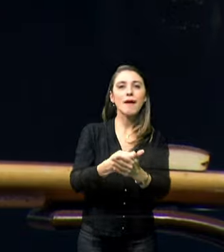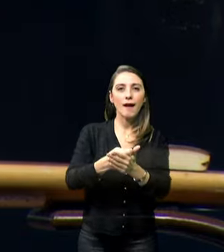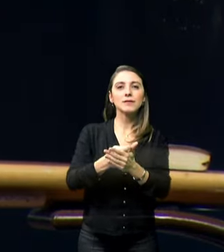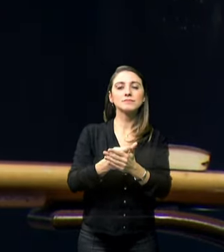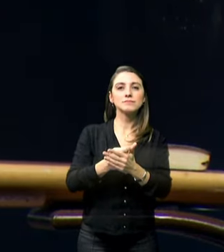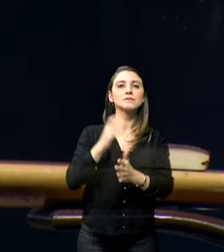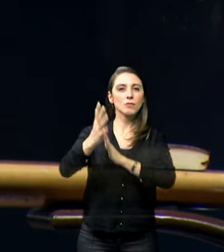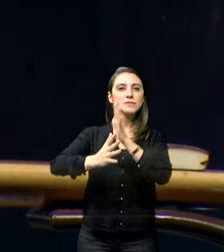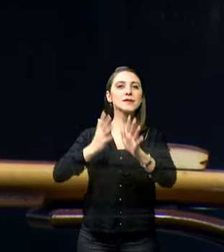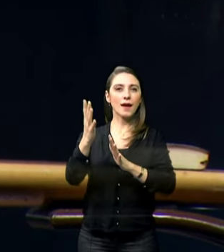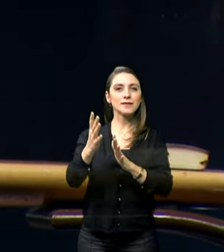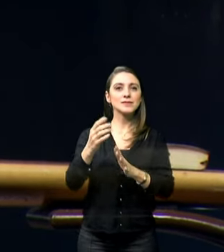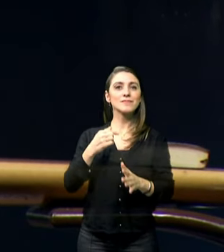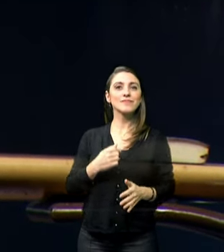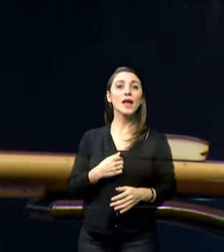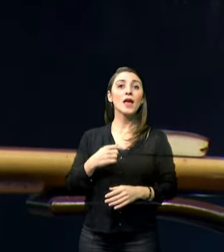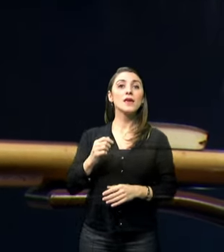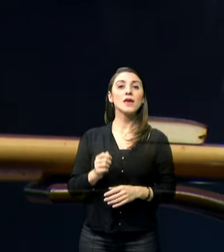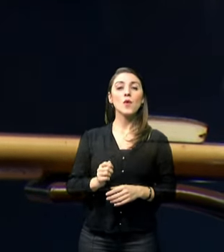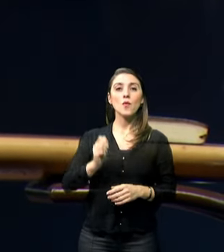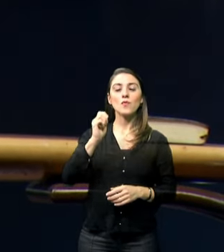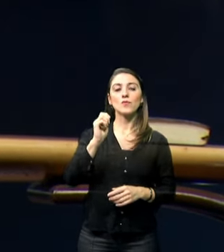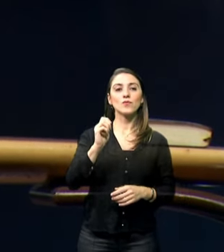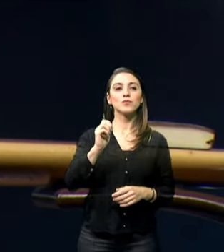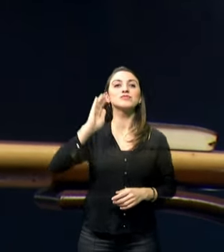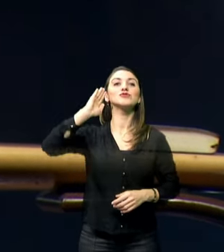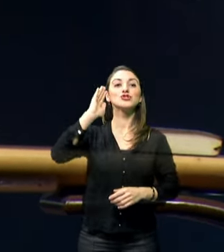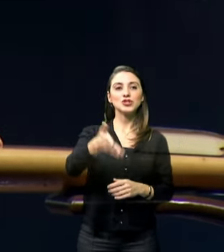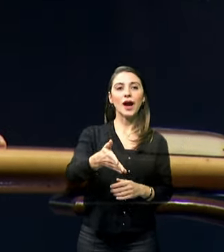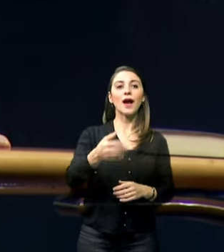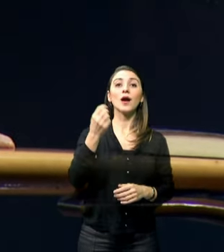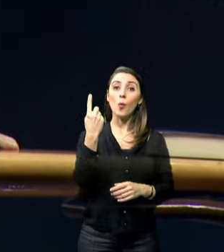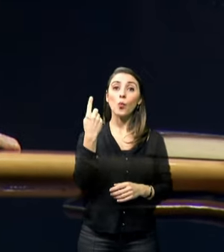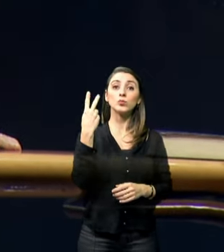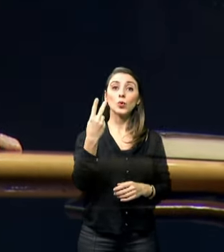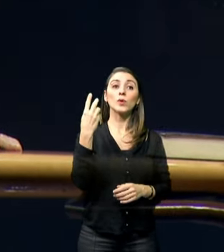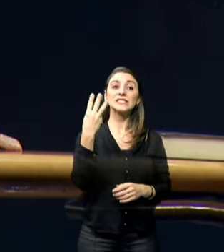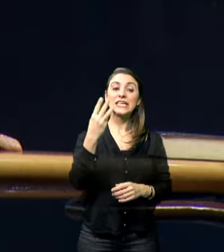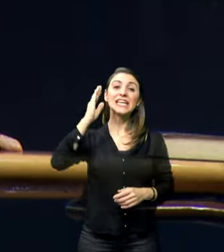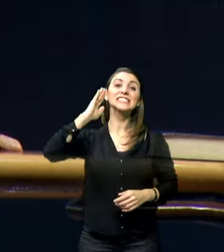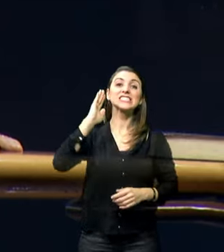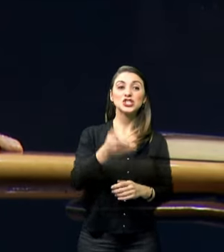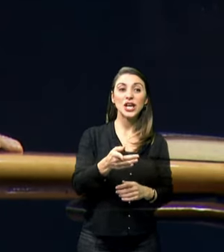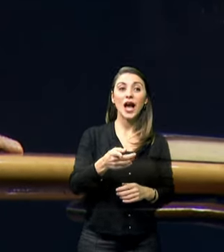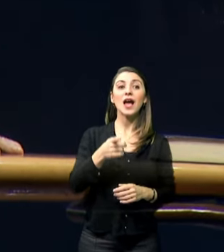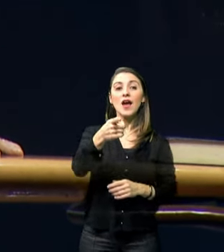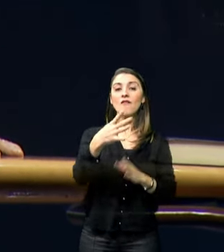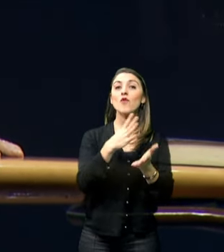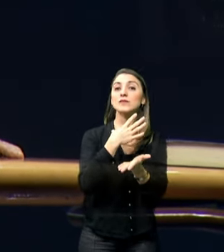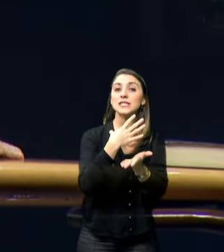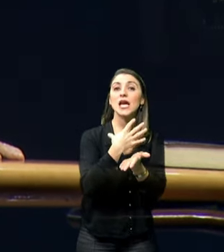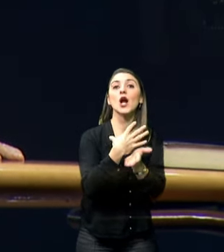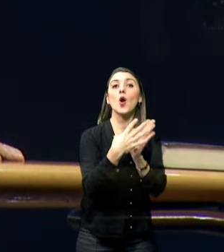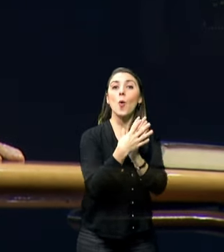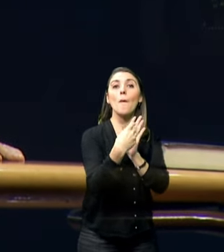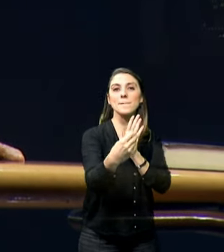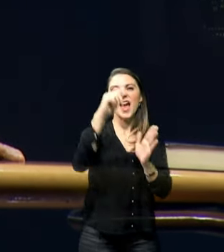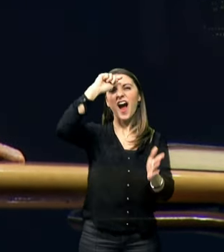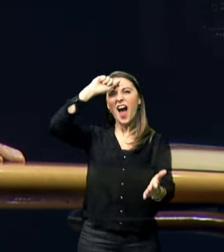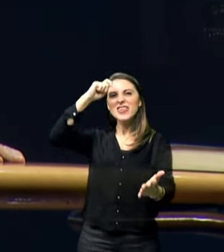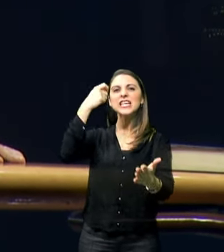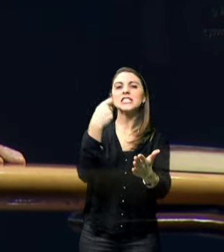Eu vou contar um, dois, três, quando eu disser já, você vai dizer, eu decido em nome